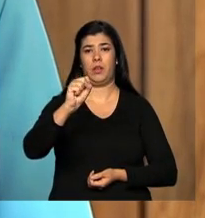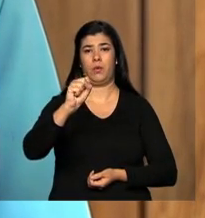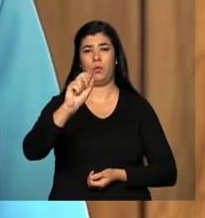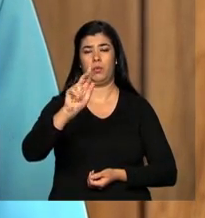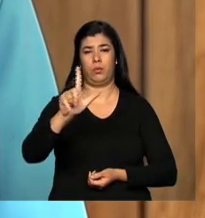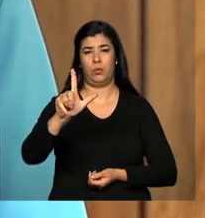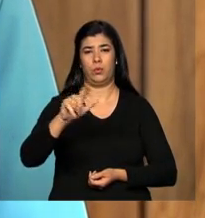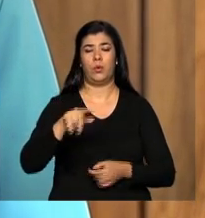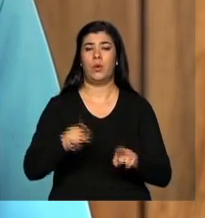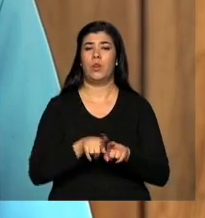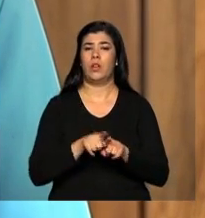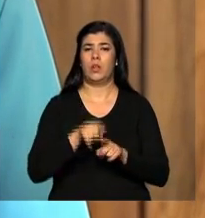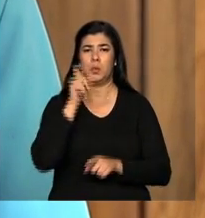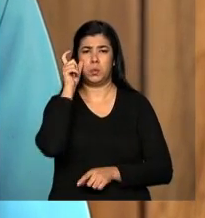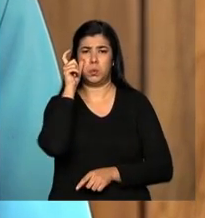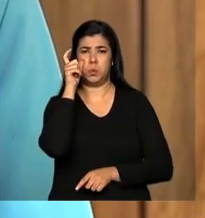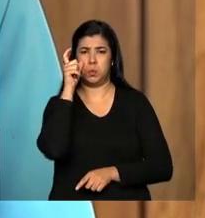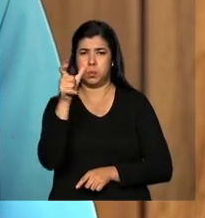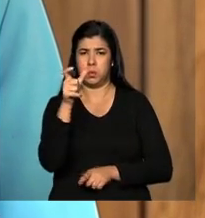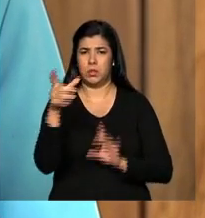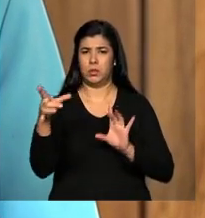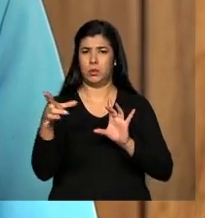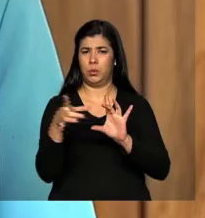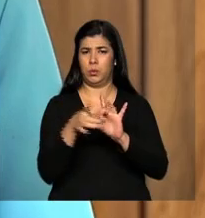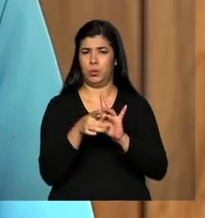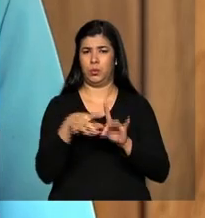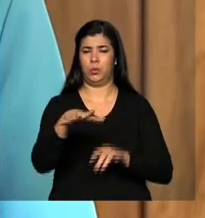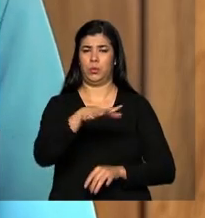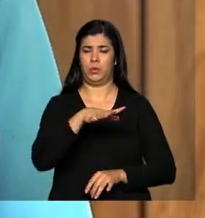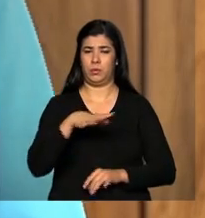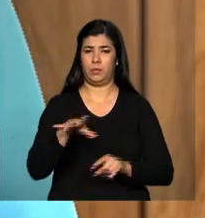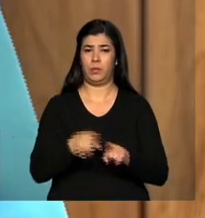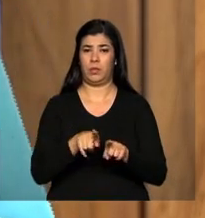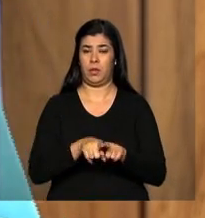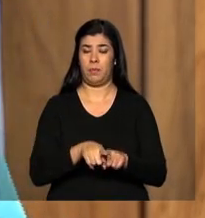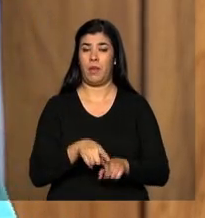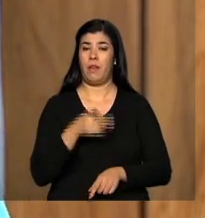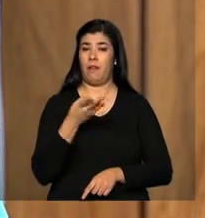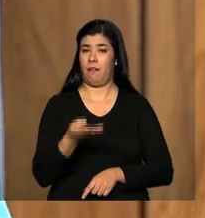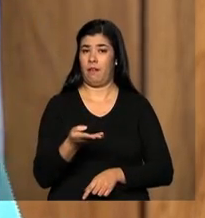de integração em nossa região, graças ao qual